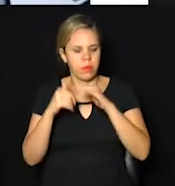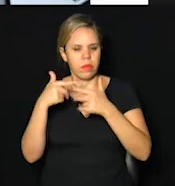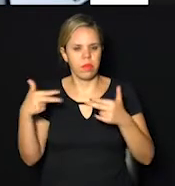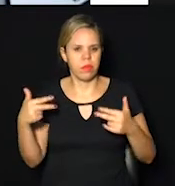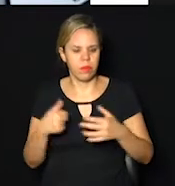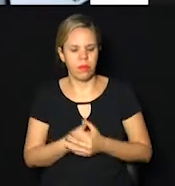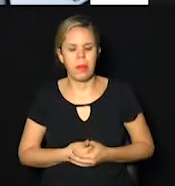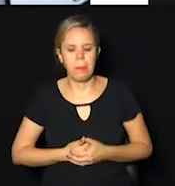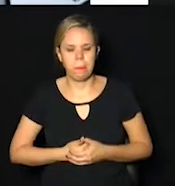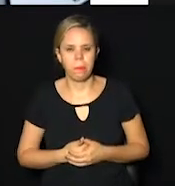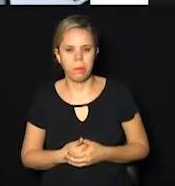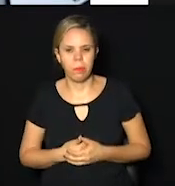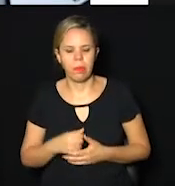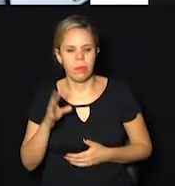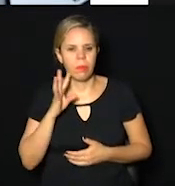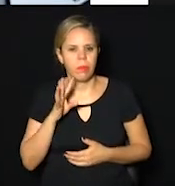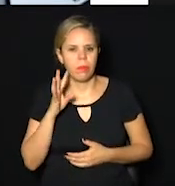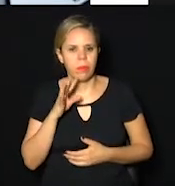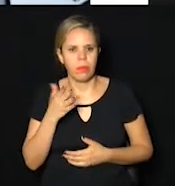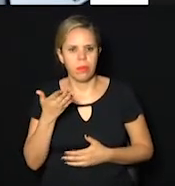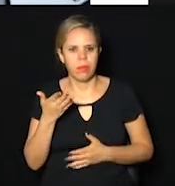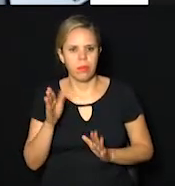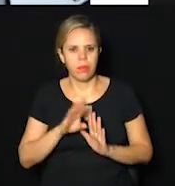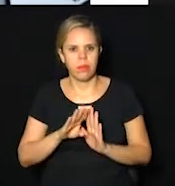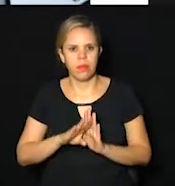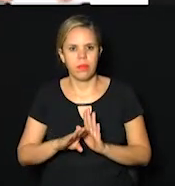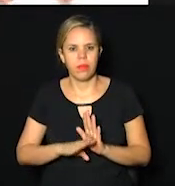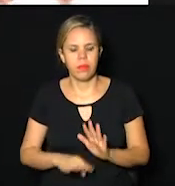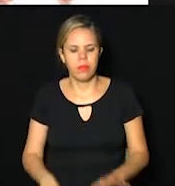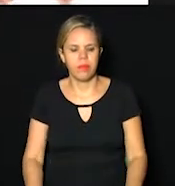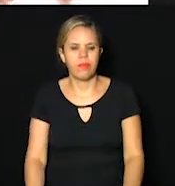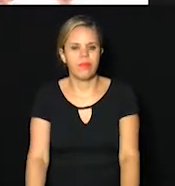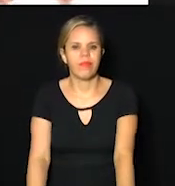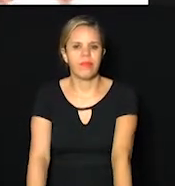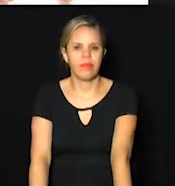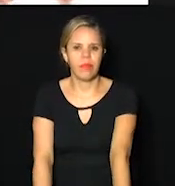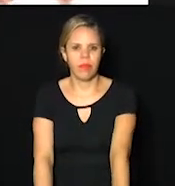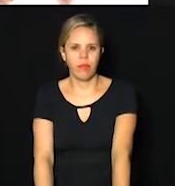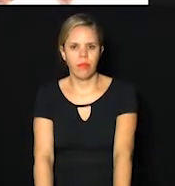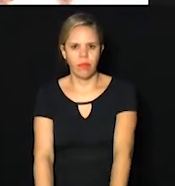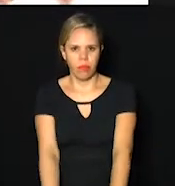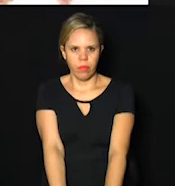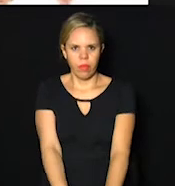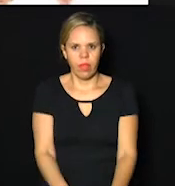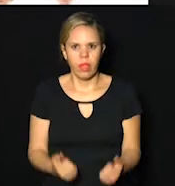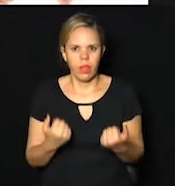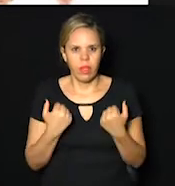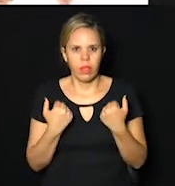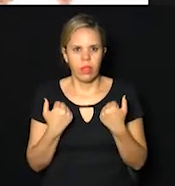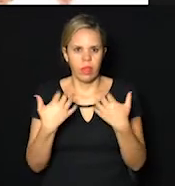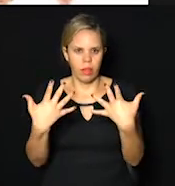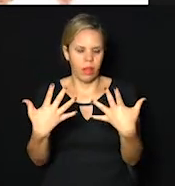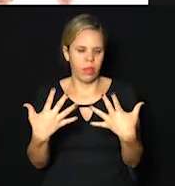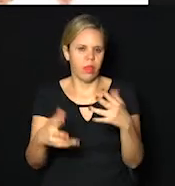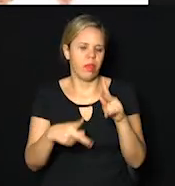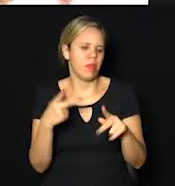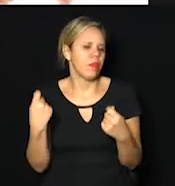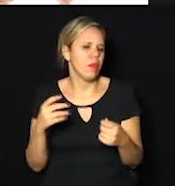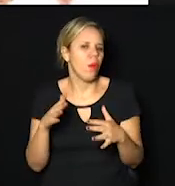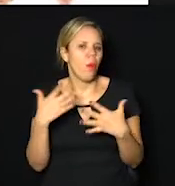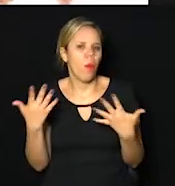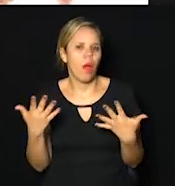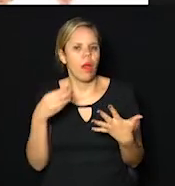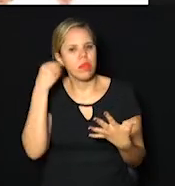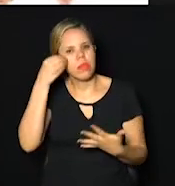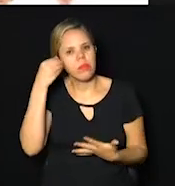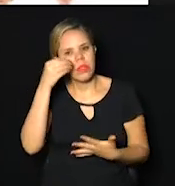coisa bacana. Olha lá. Vamos lá. Públicos. Eu preciso saber quais são as